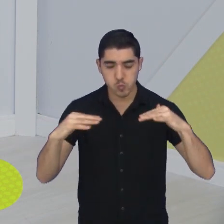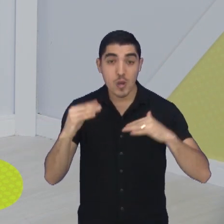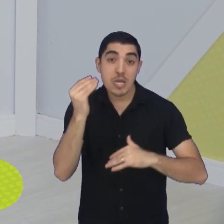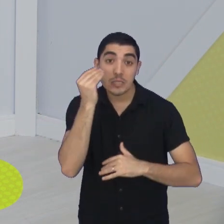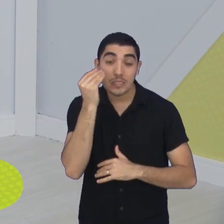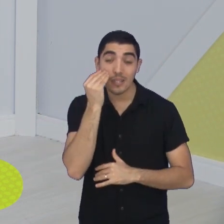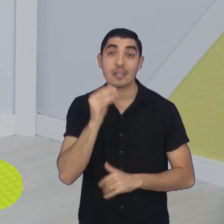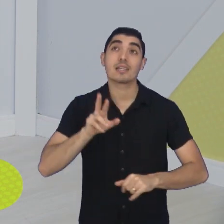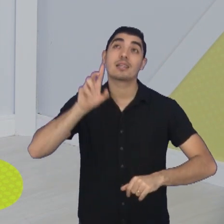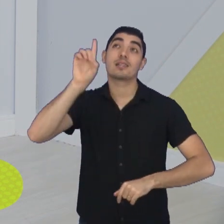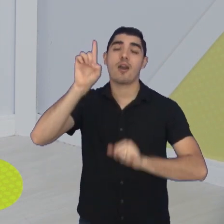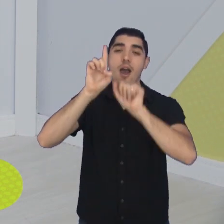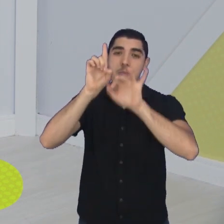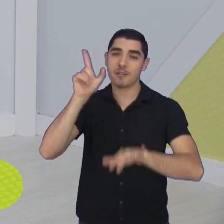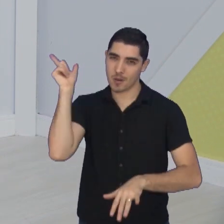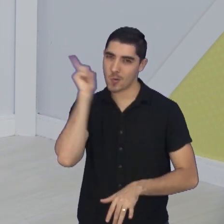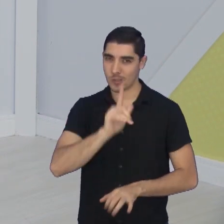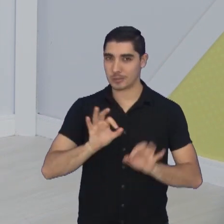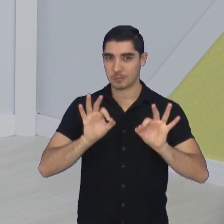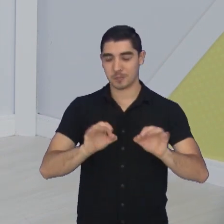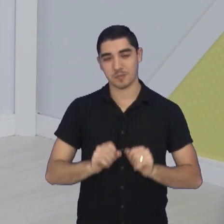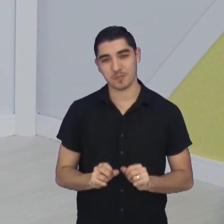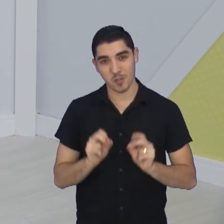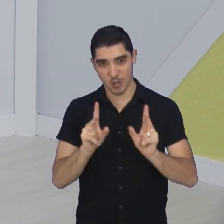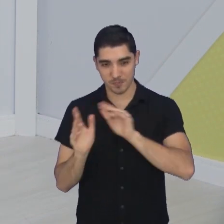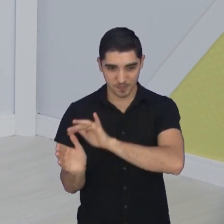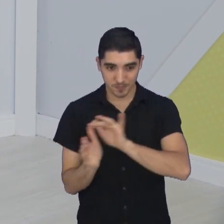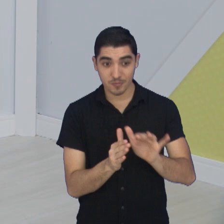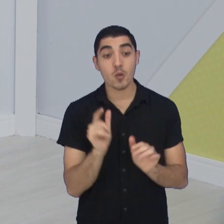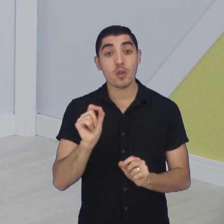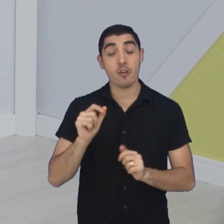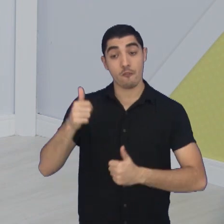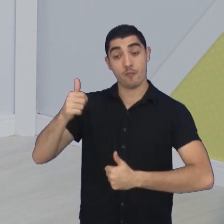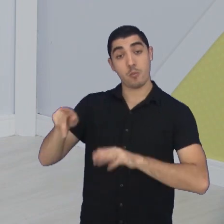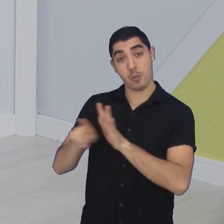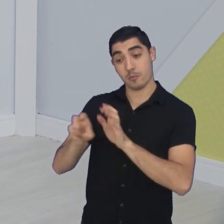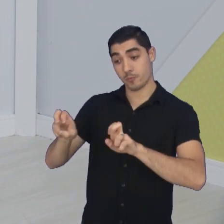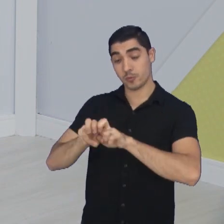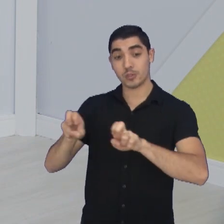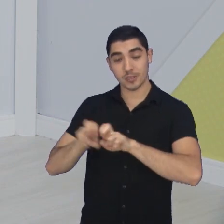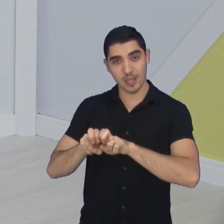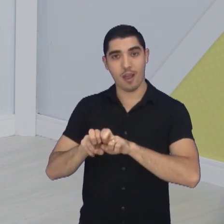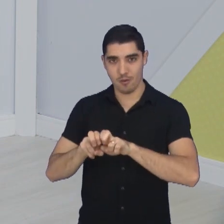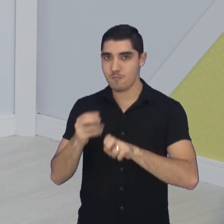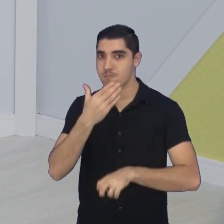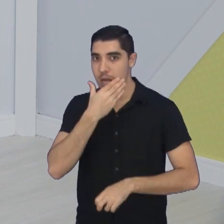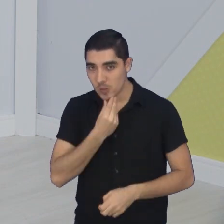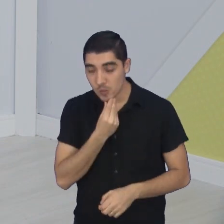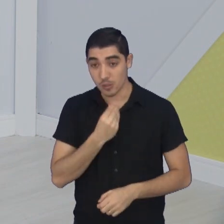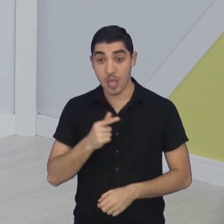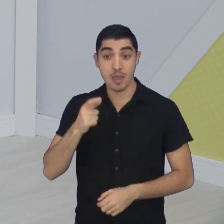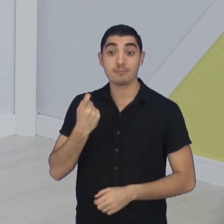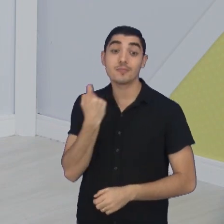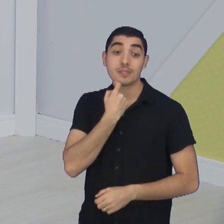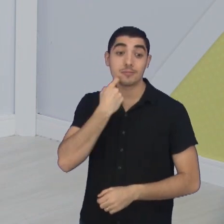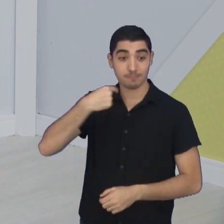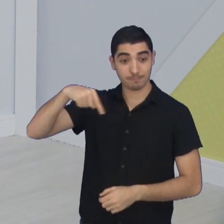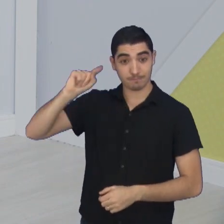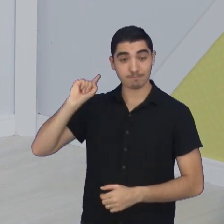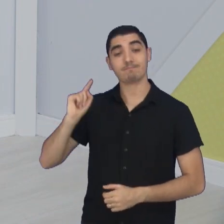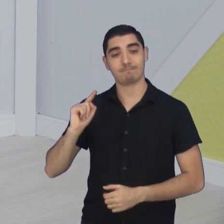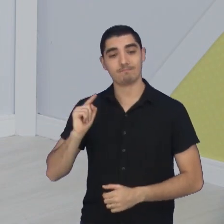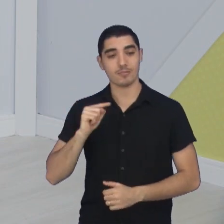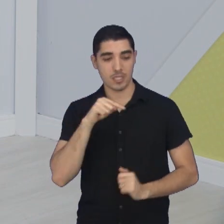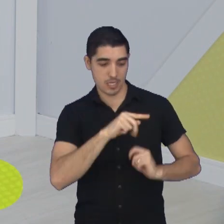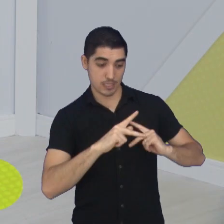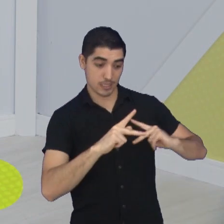Deus quiser, vai conquistar, tá certo? Bruno, mudando de assunto, falando agora de futsal, na última sexta-feira, São José foi até o ginásio Vlamir Marques, no